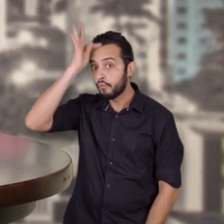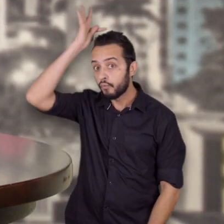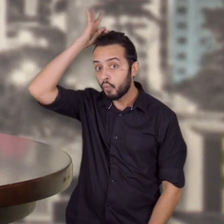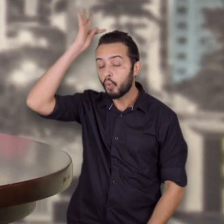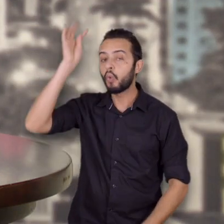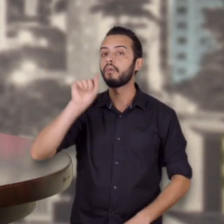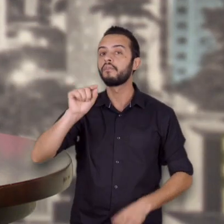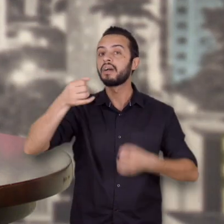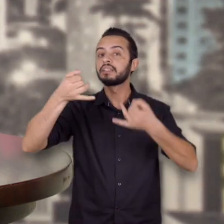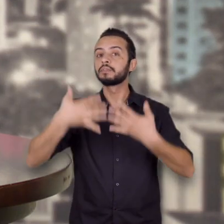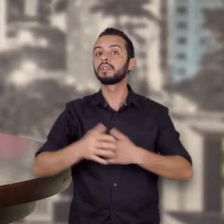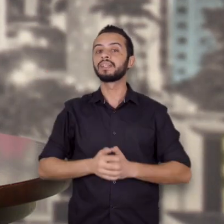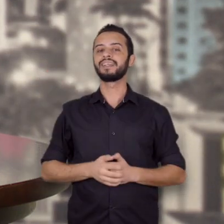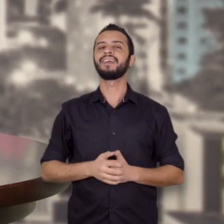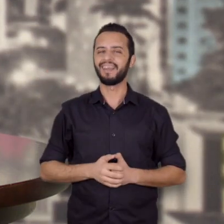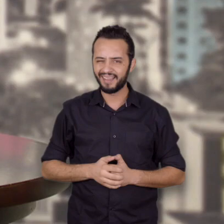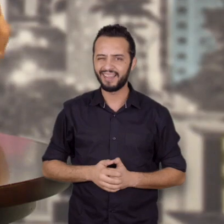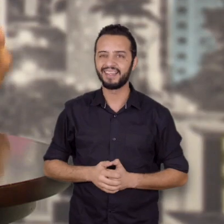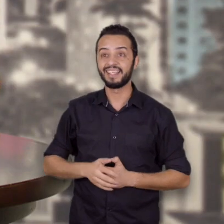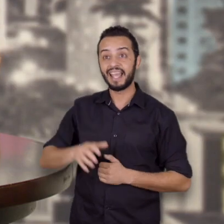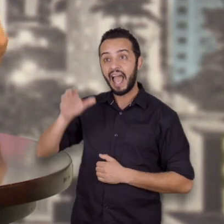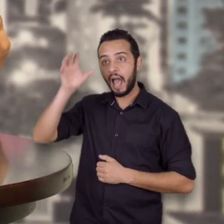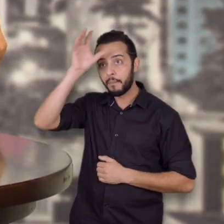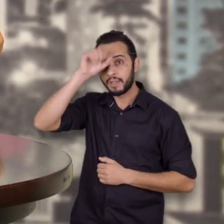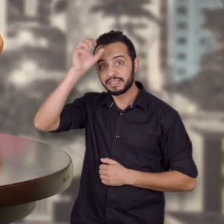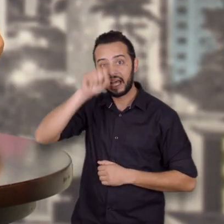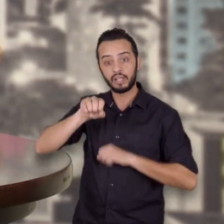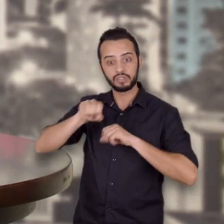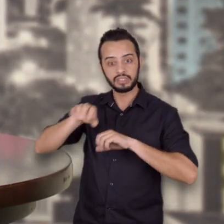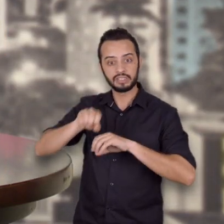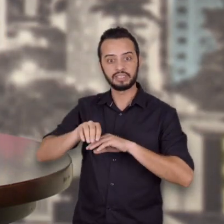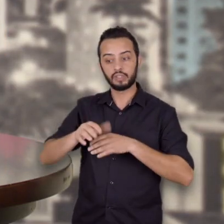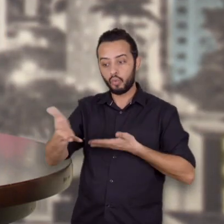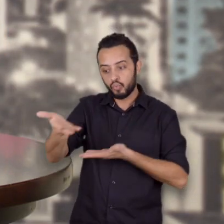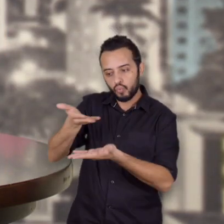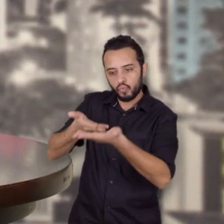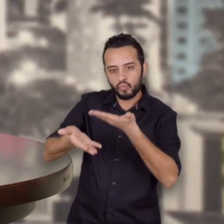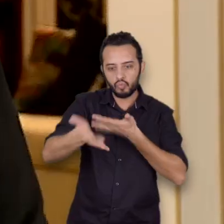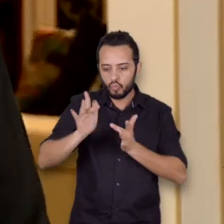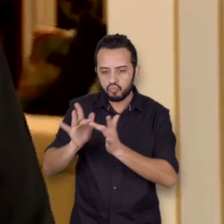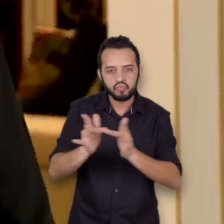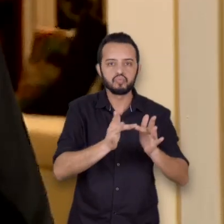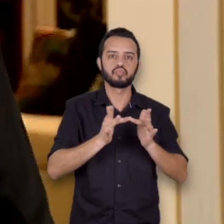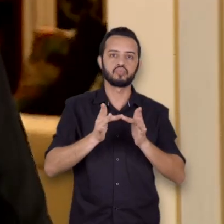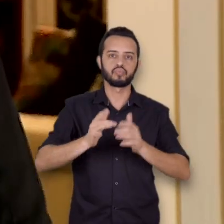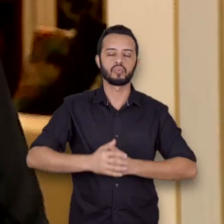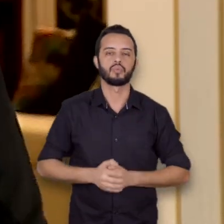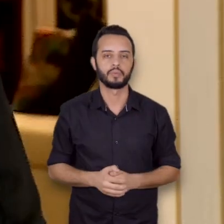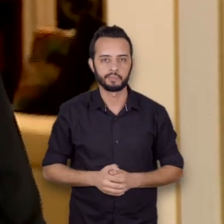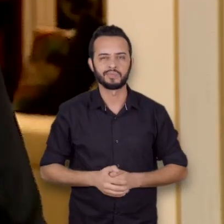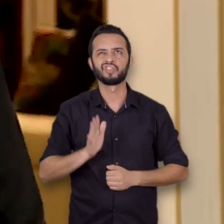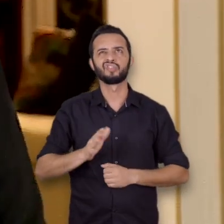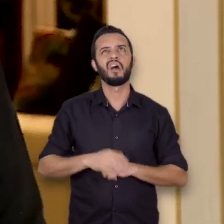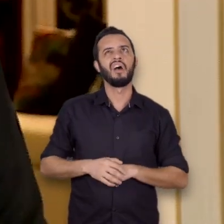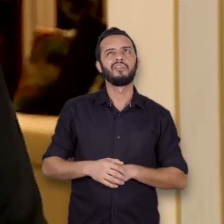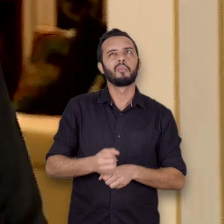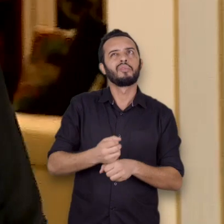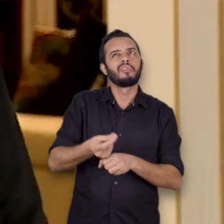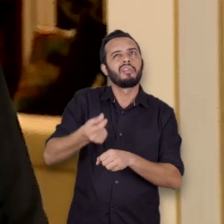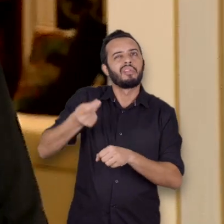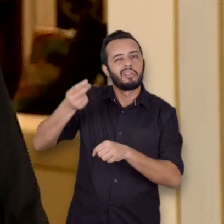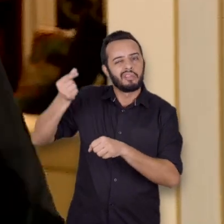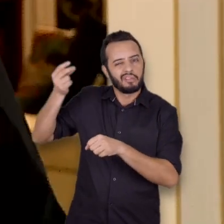de genealogia, que é aproximar saberes distintos num campo de forças. Mas já faz algumas